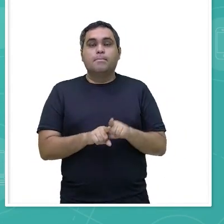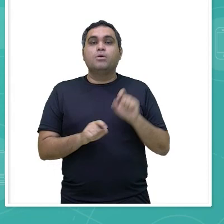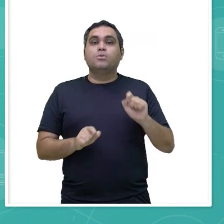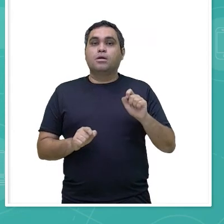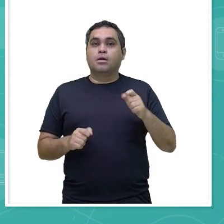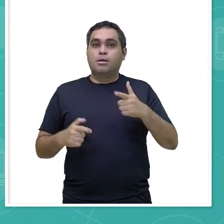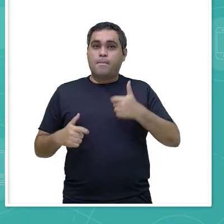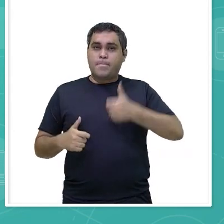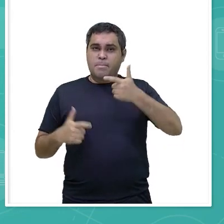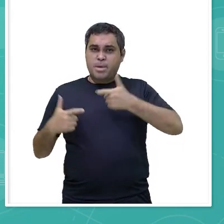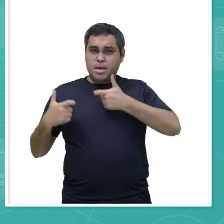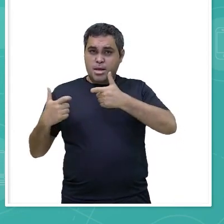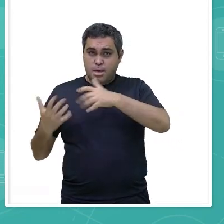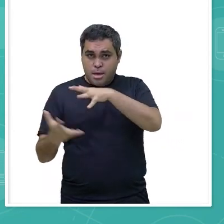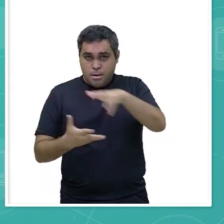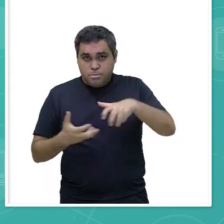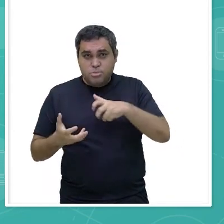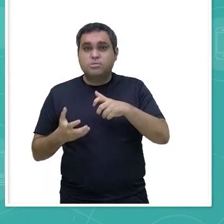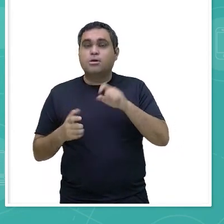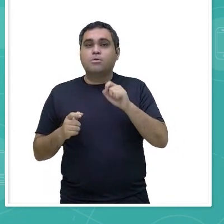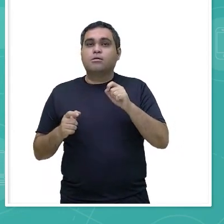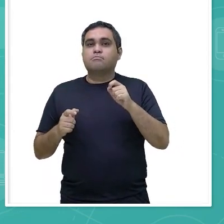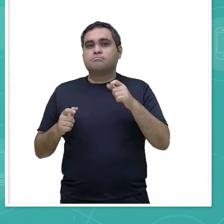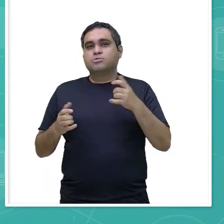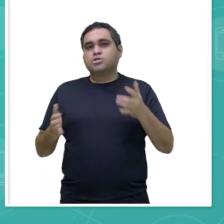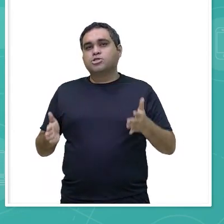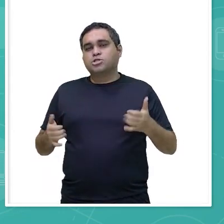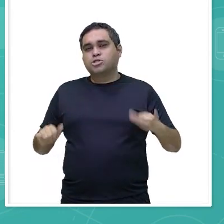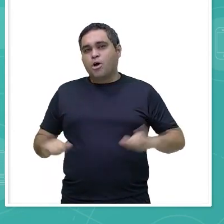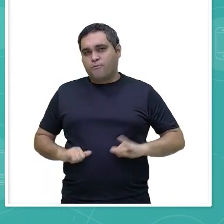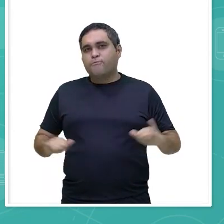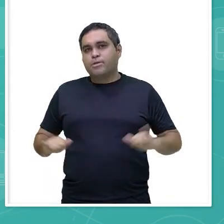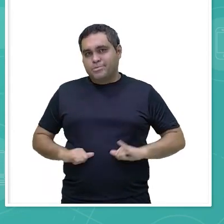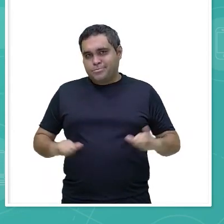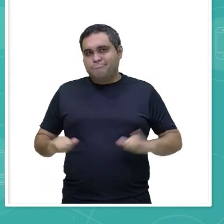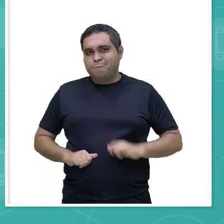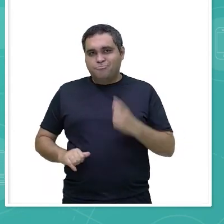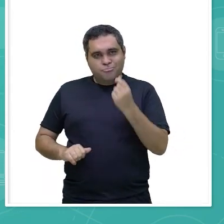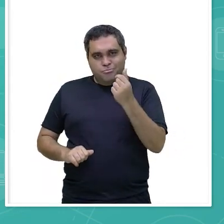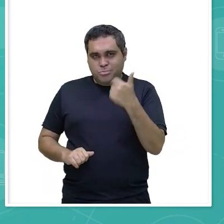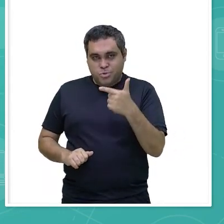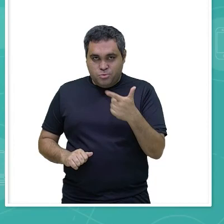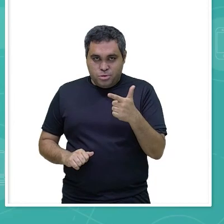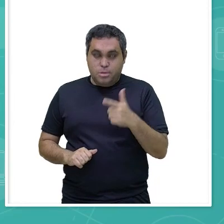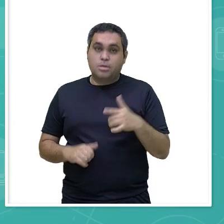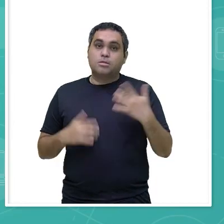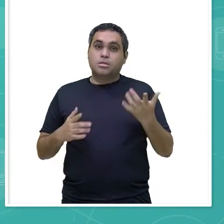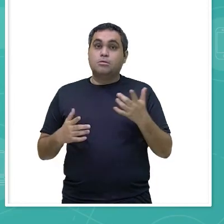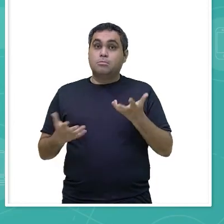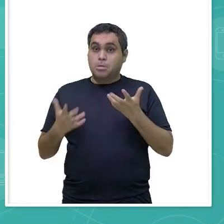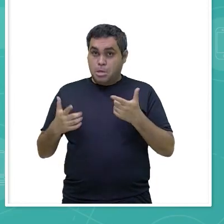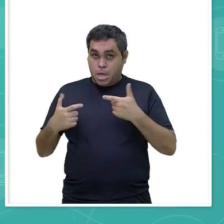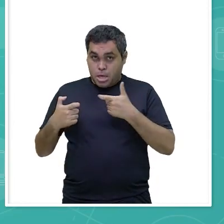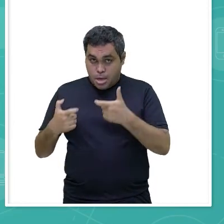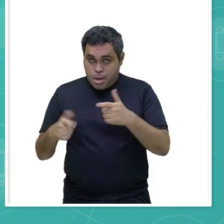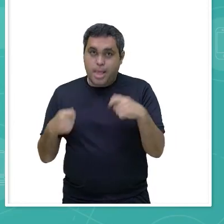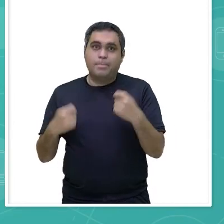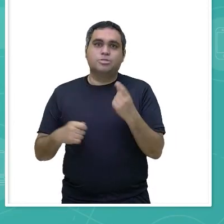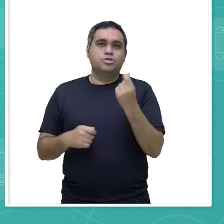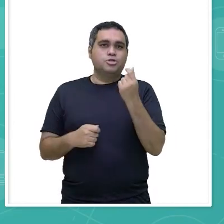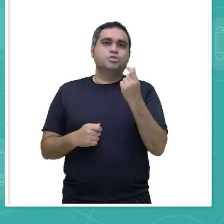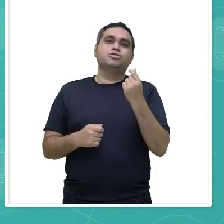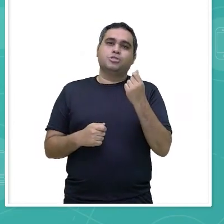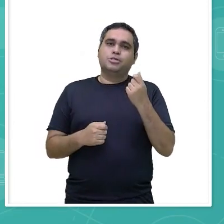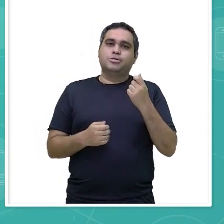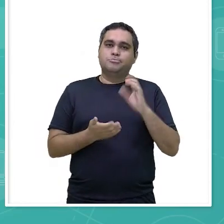Guerra Mundial sem condições. E vocês já sabem que para manter um país em guerra, eu preciso sustentá-lo economicamente. Tá bom? Então, fico